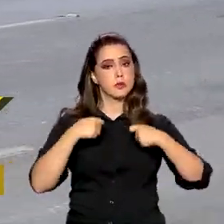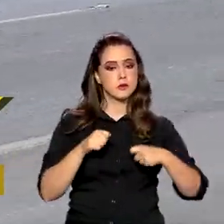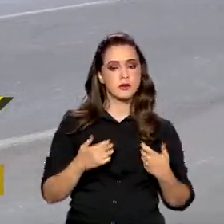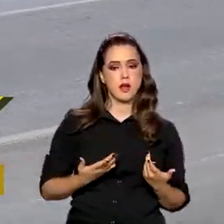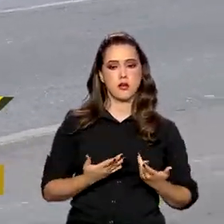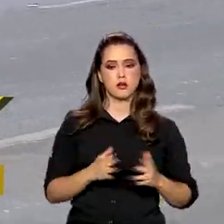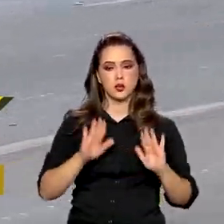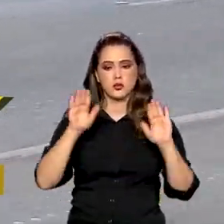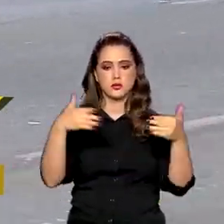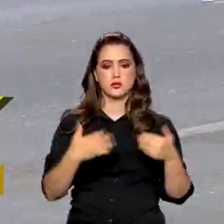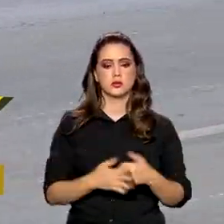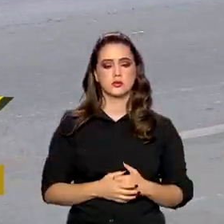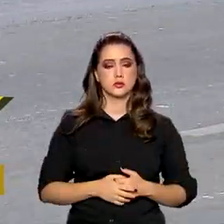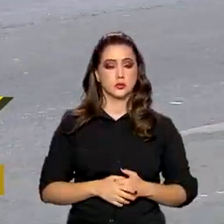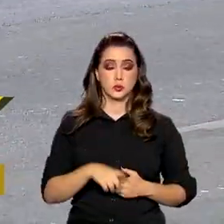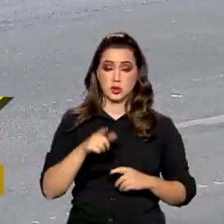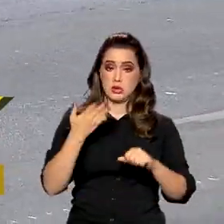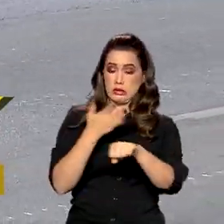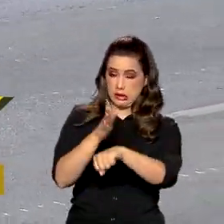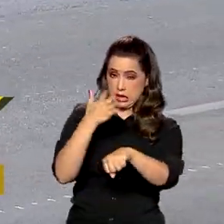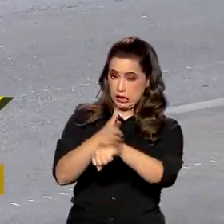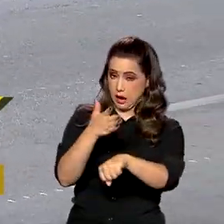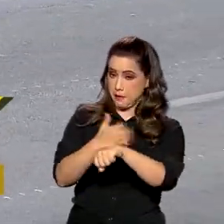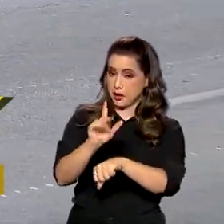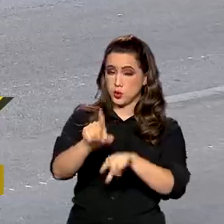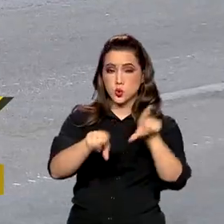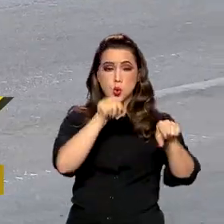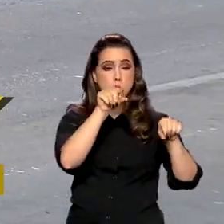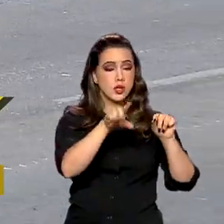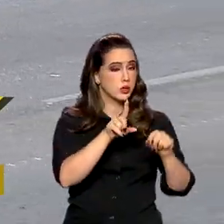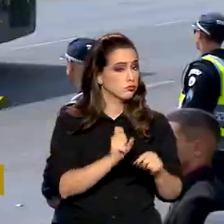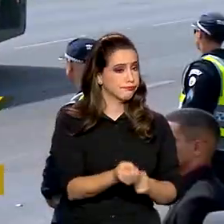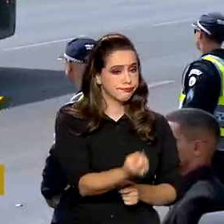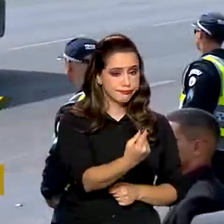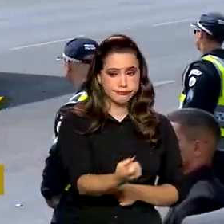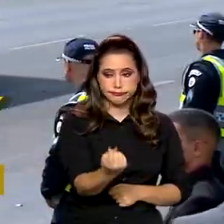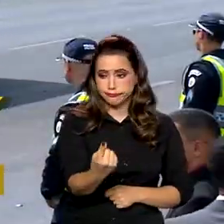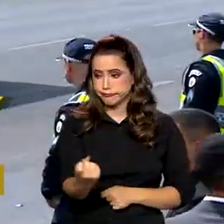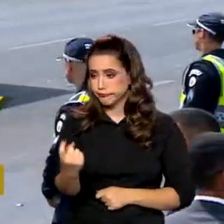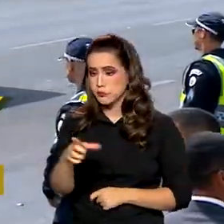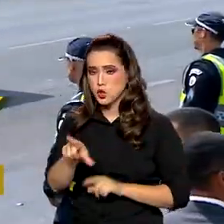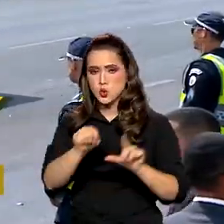são elementos altamente capacitados e selecionados.